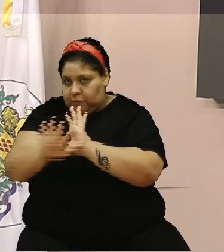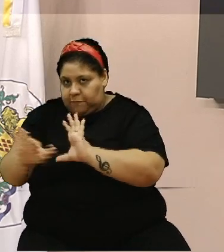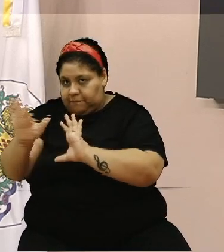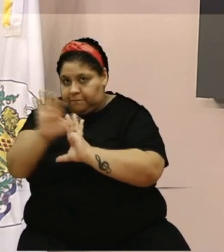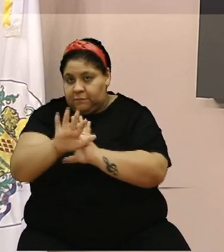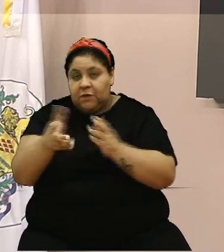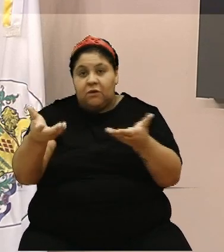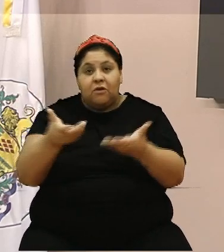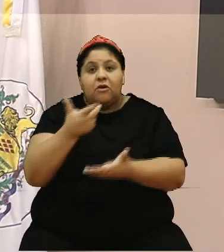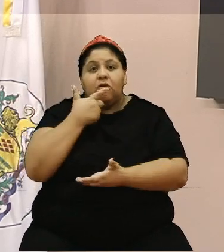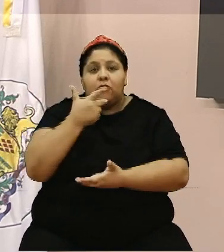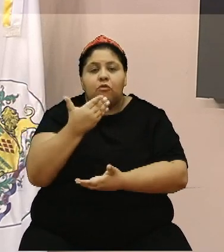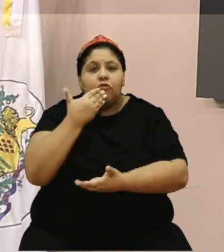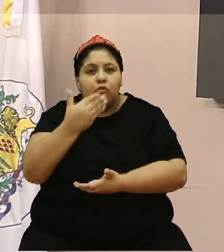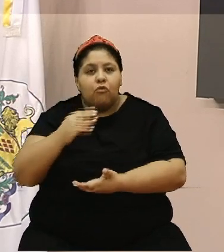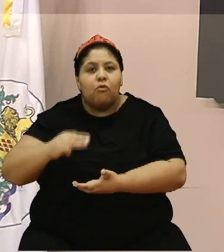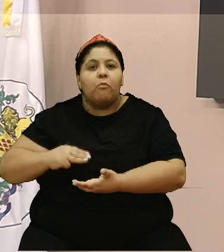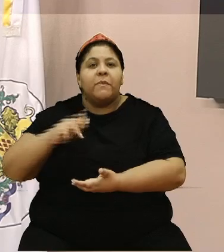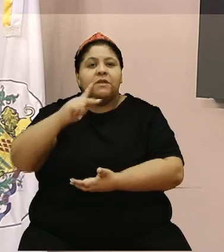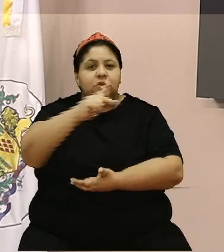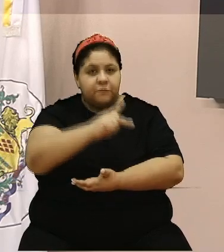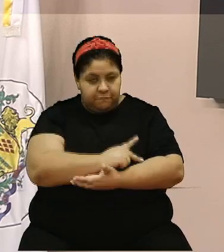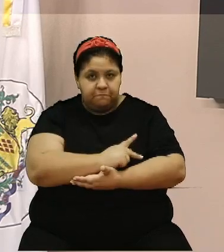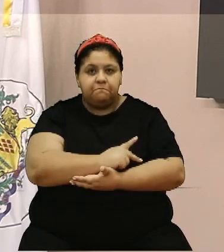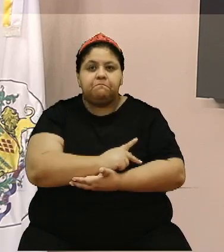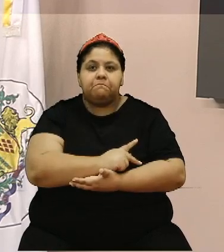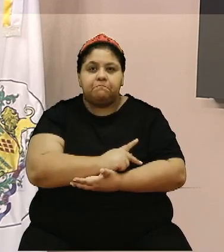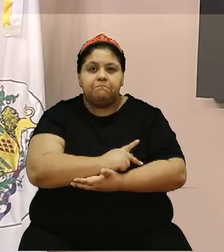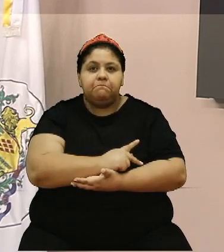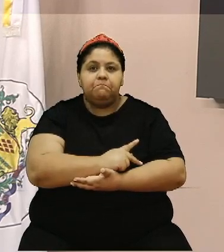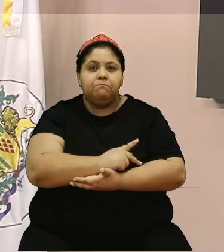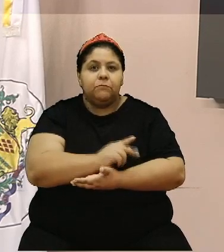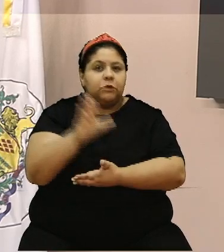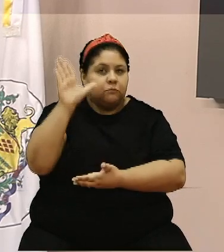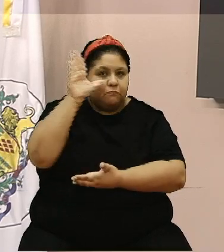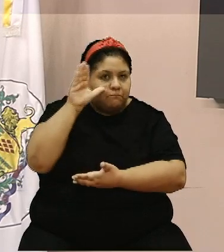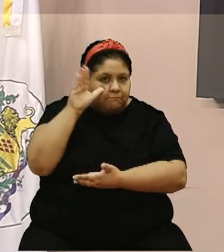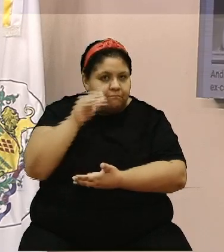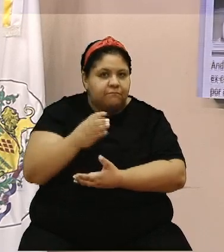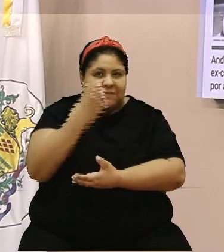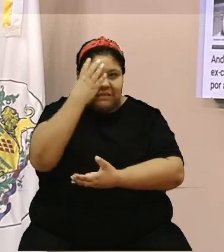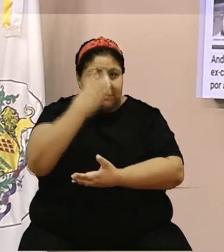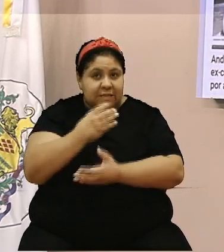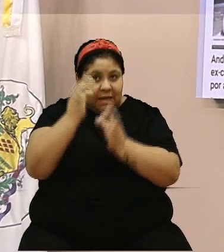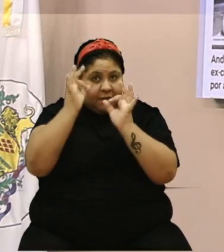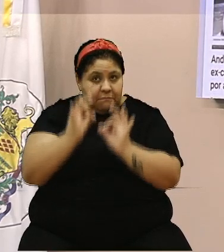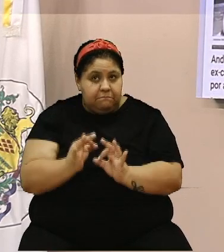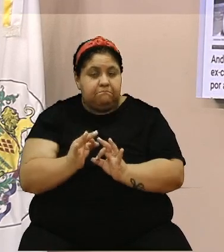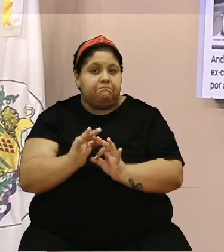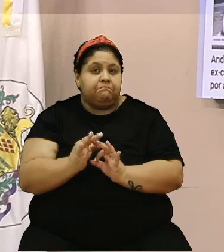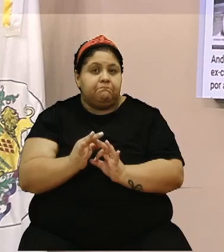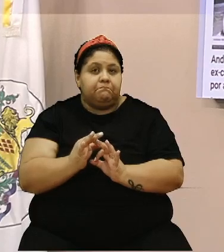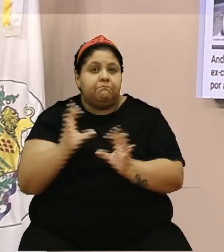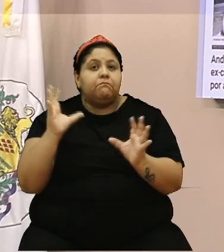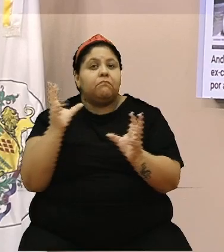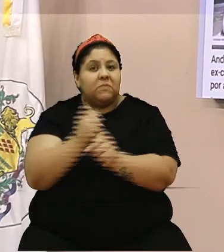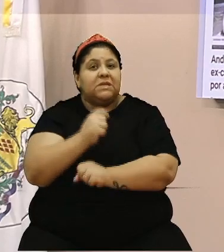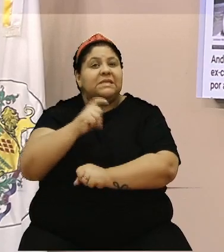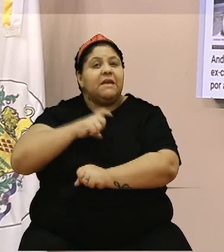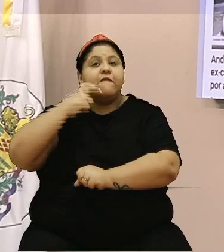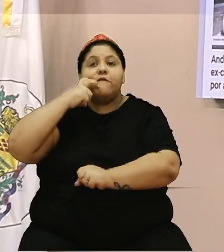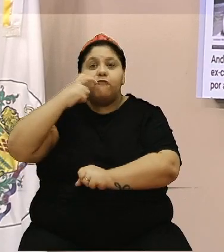Eu quero requisitar ao Ministério Público uma investigação célere do caso. Os animais têm